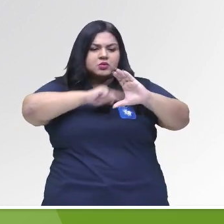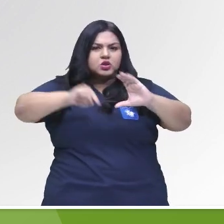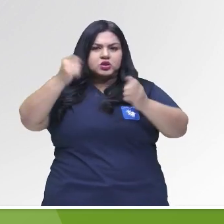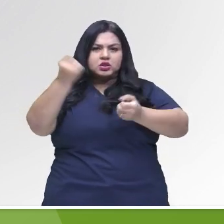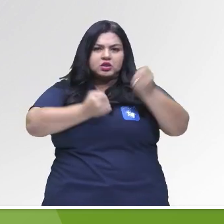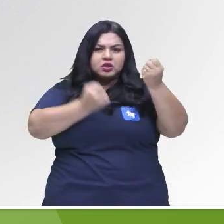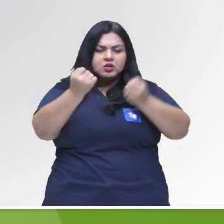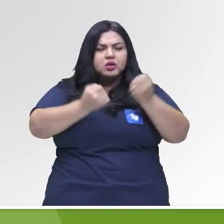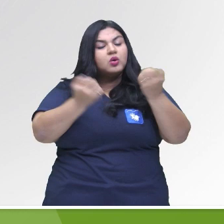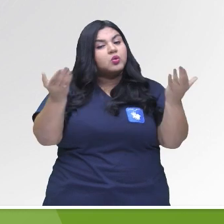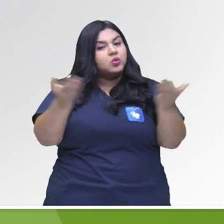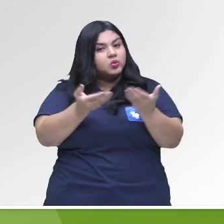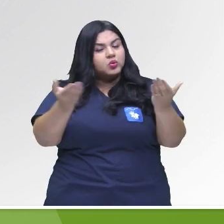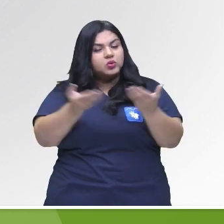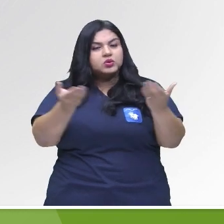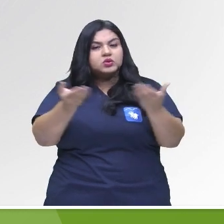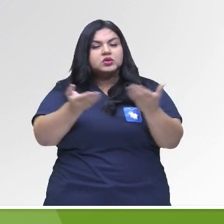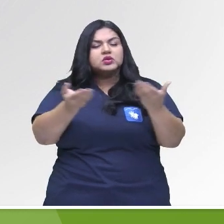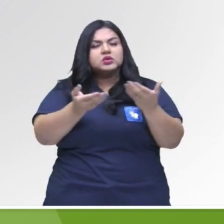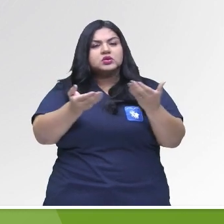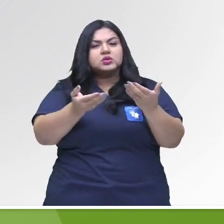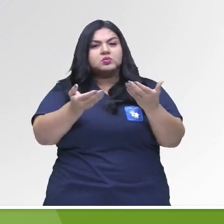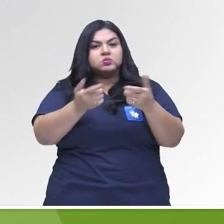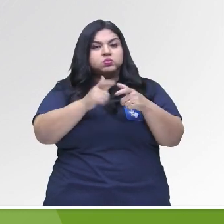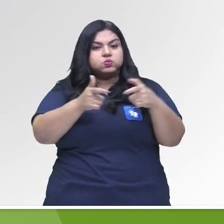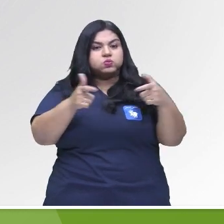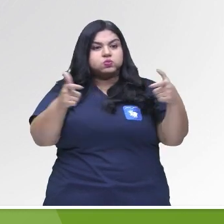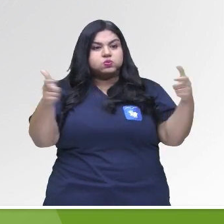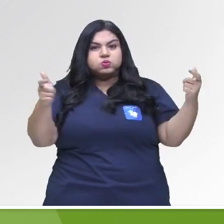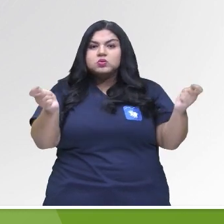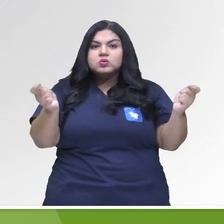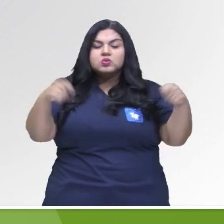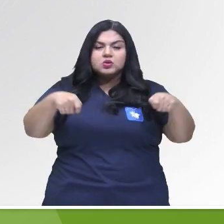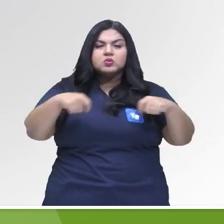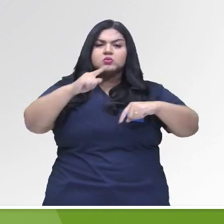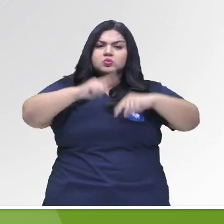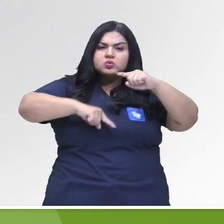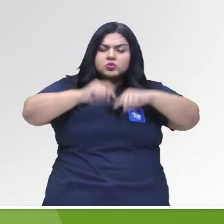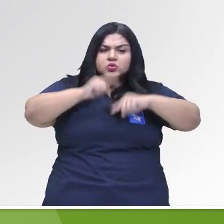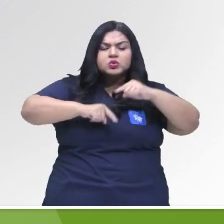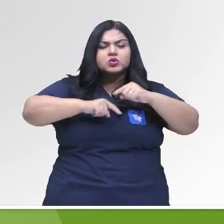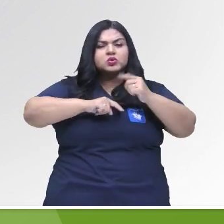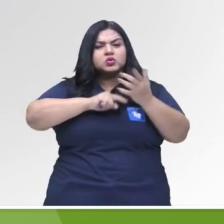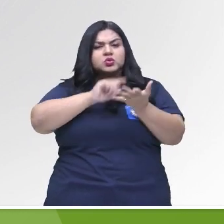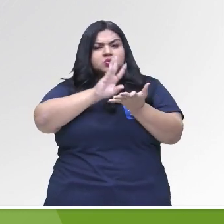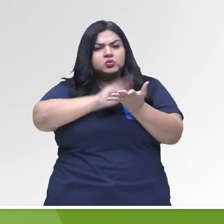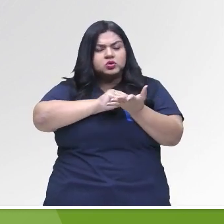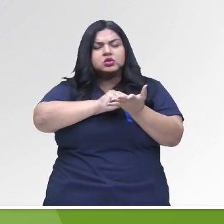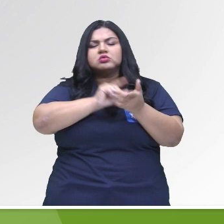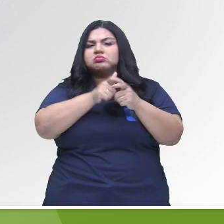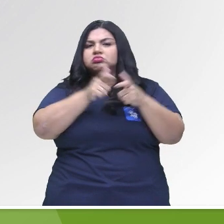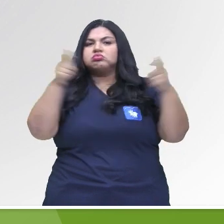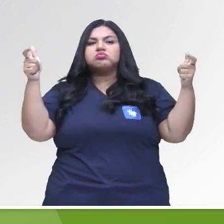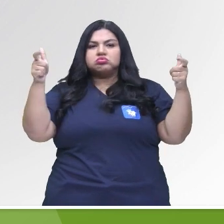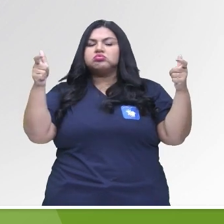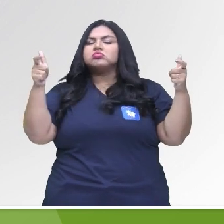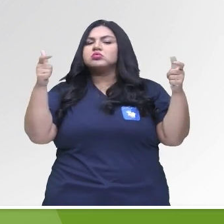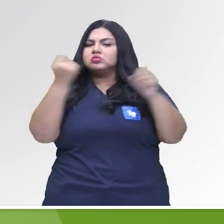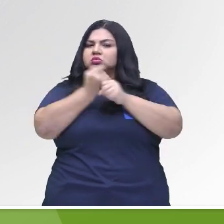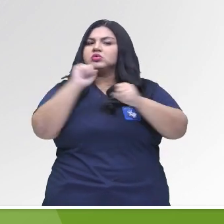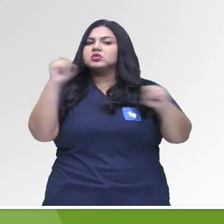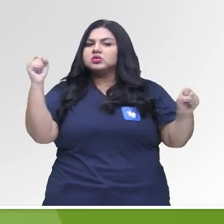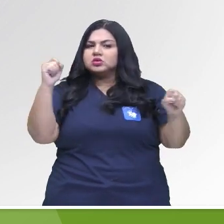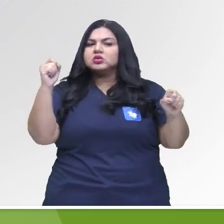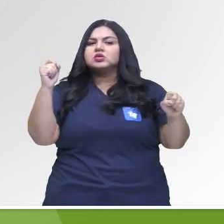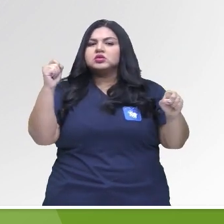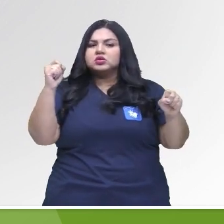gente? Então, hoje, a gama de possibilidades de produção de polímeros é grande, tá? O